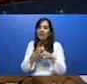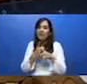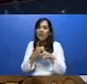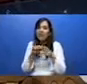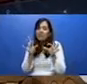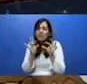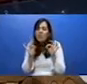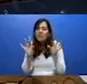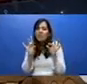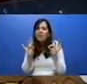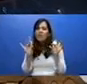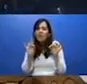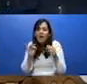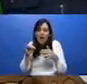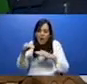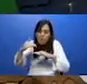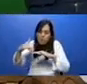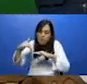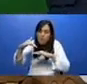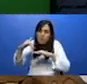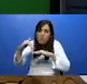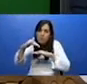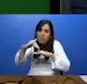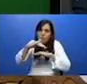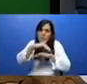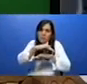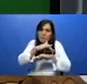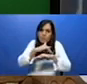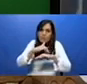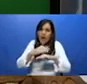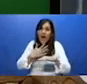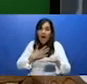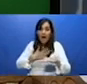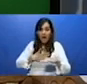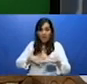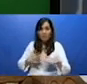tá? E se você for com força, pode estragar esse material.